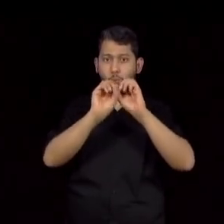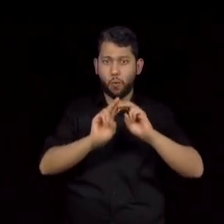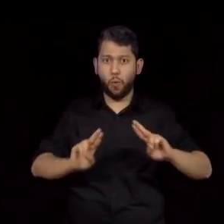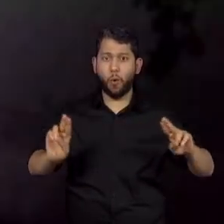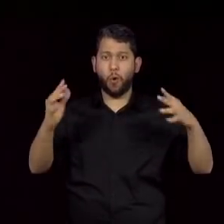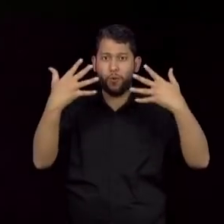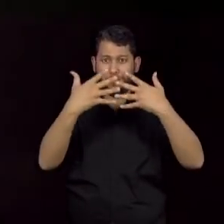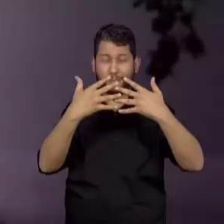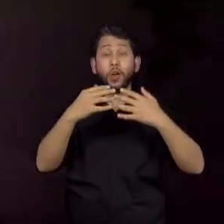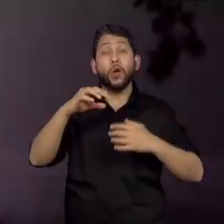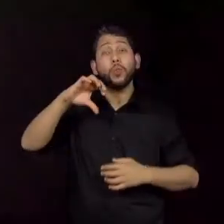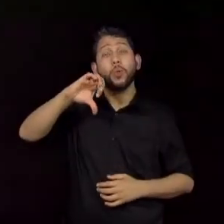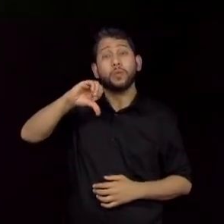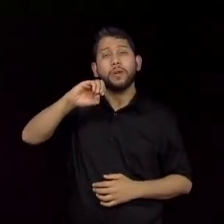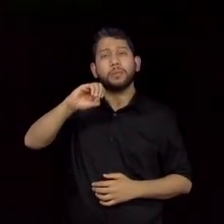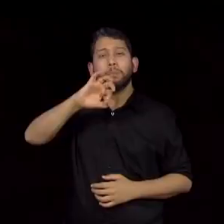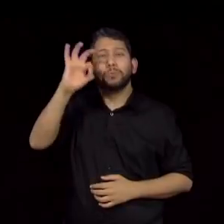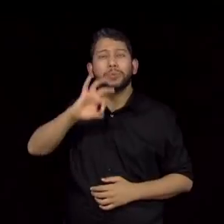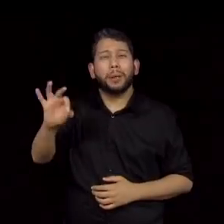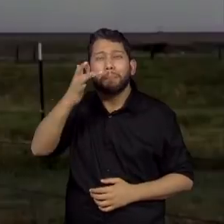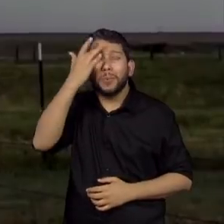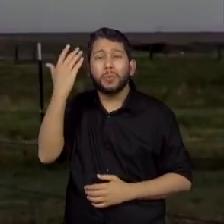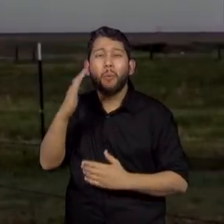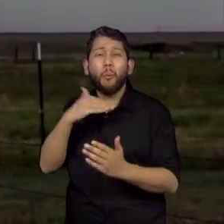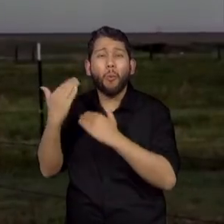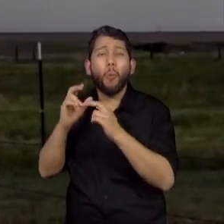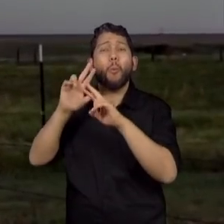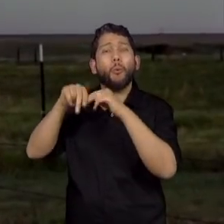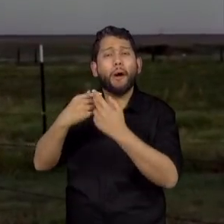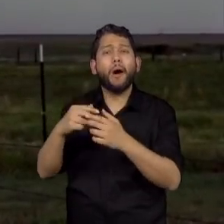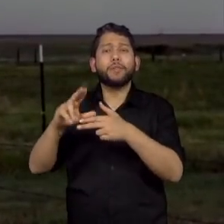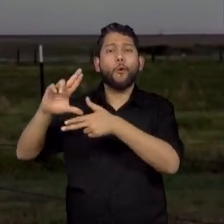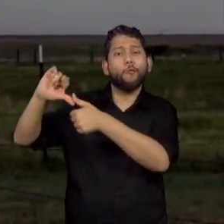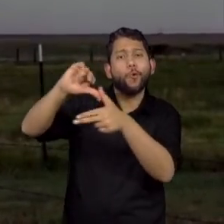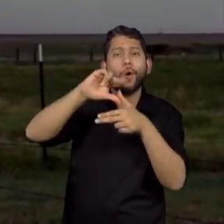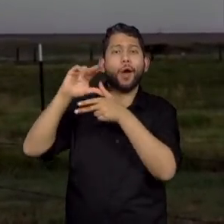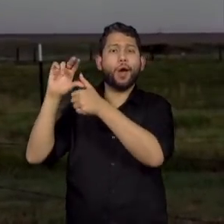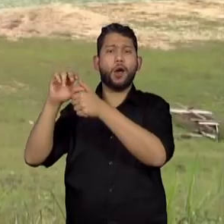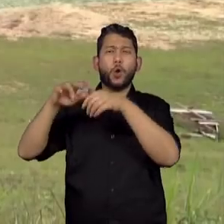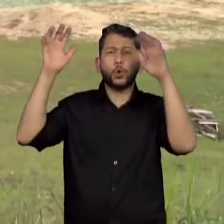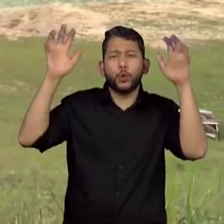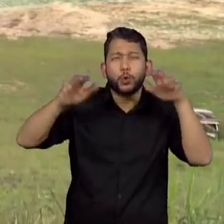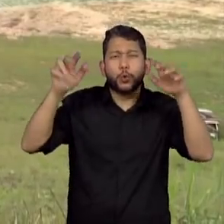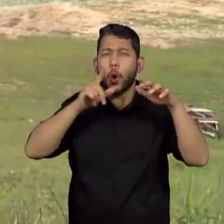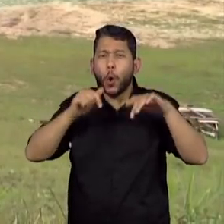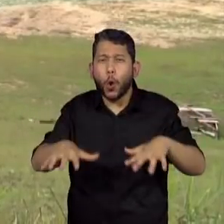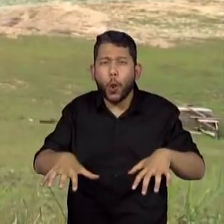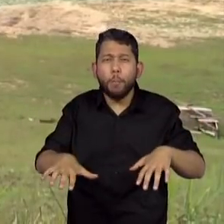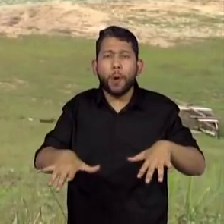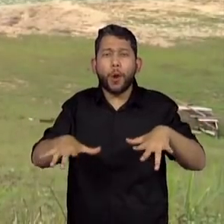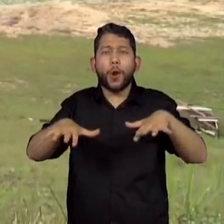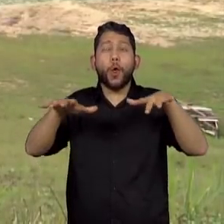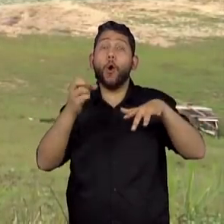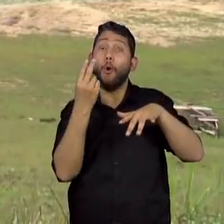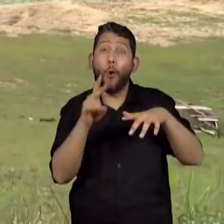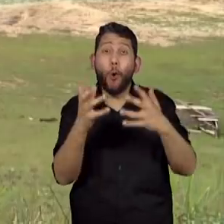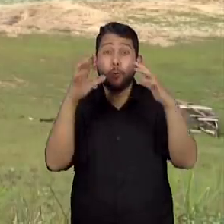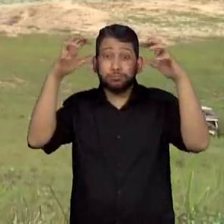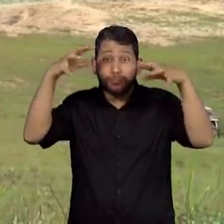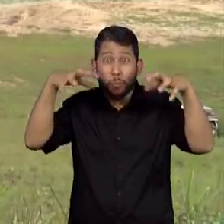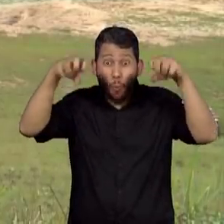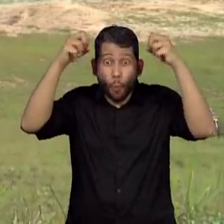das vítimas das emergências climáticas, como furacões, chuvas fortes e seca, estão em países